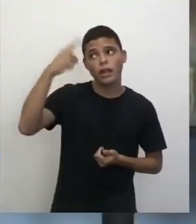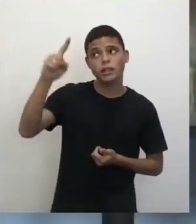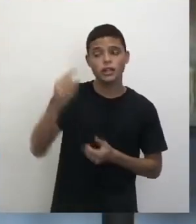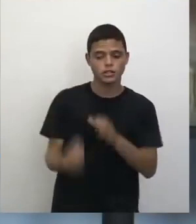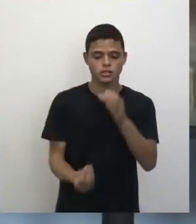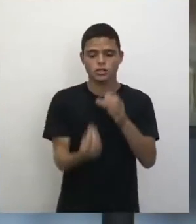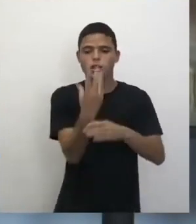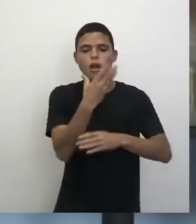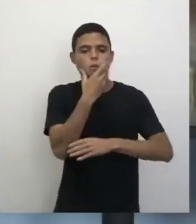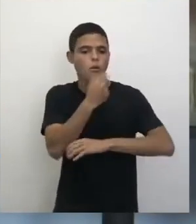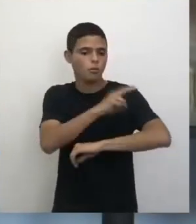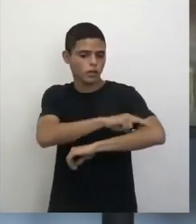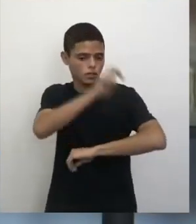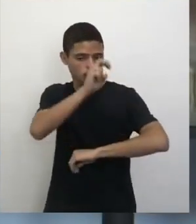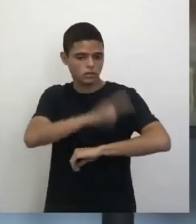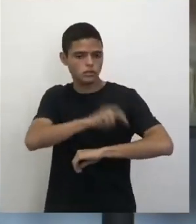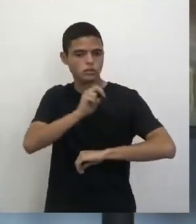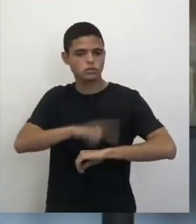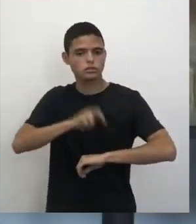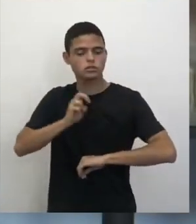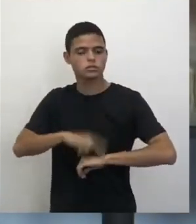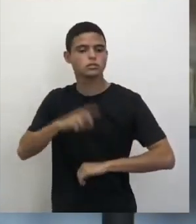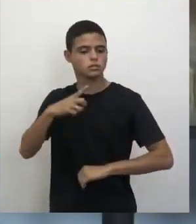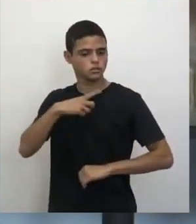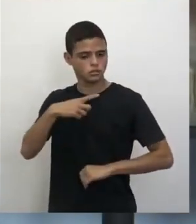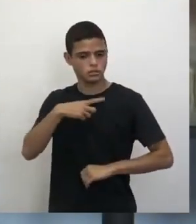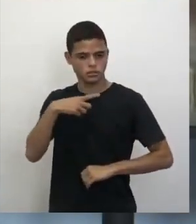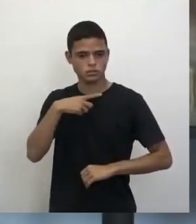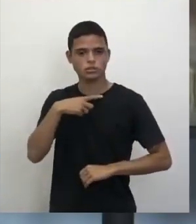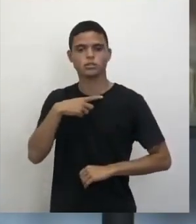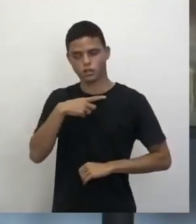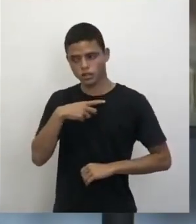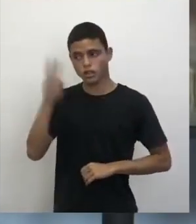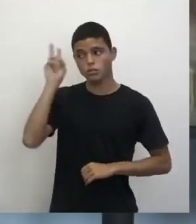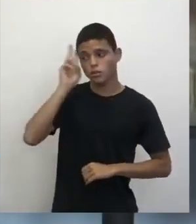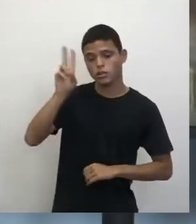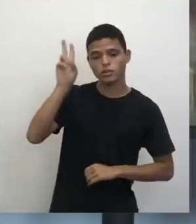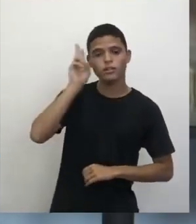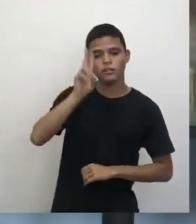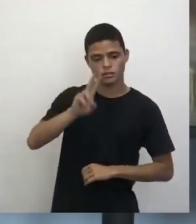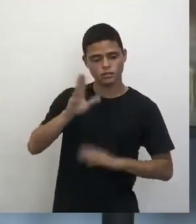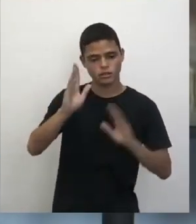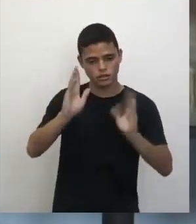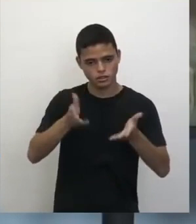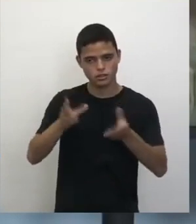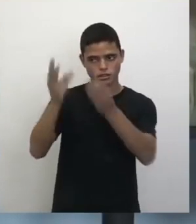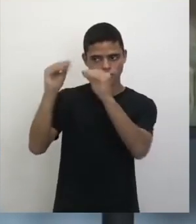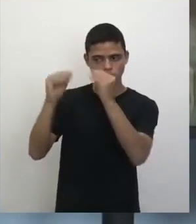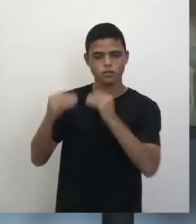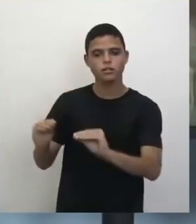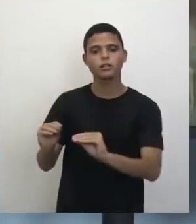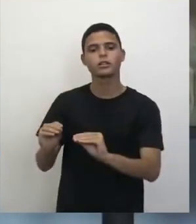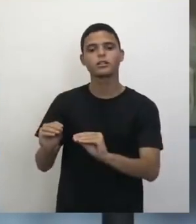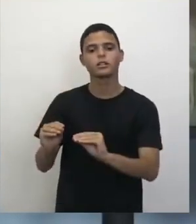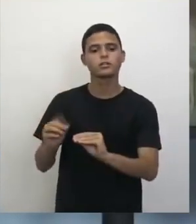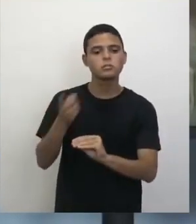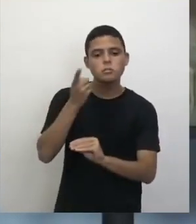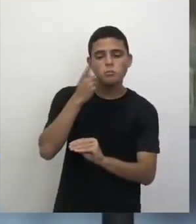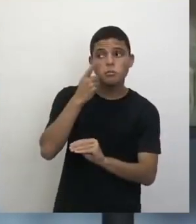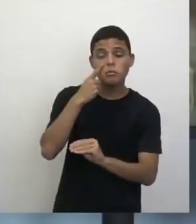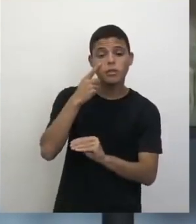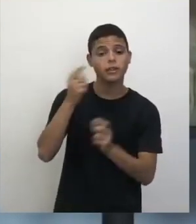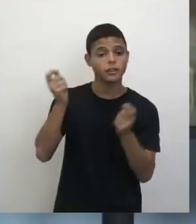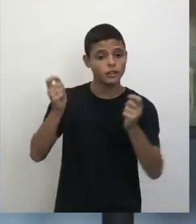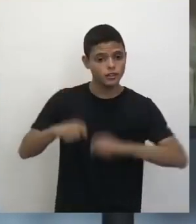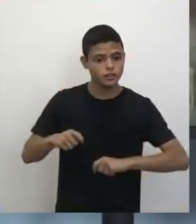o Homem Grilo. Eu coloquei até na tela um pouquinho da sua biografia ali. Eu até vou falar sobre isso. Vamos ver se eles conseguem colocar na tela, que eu quero